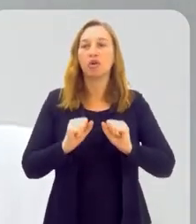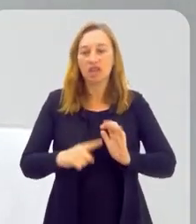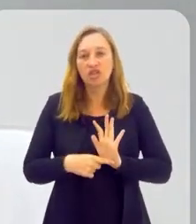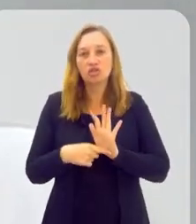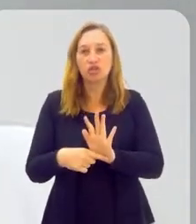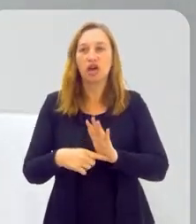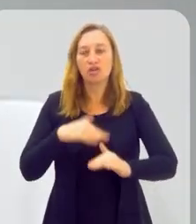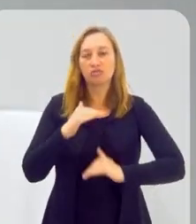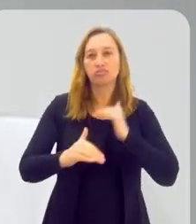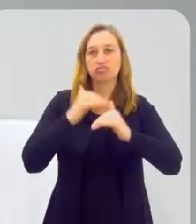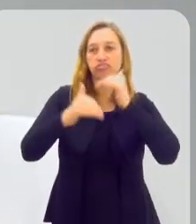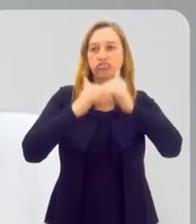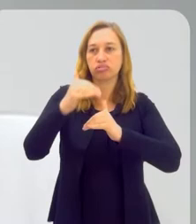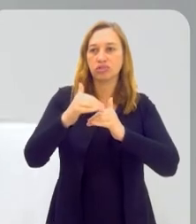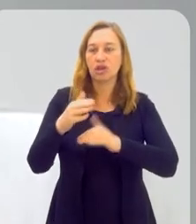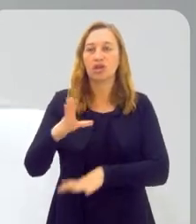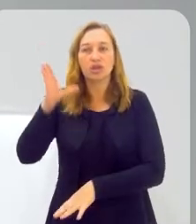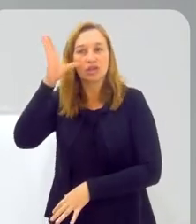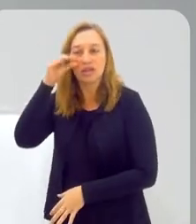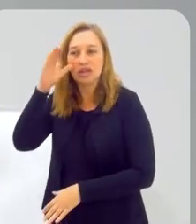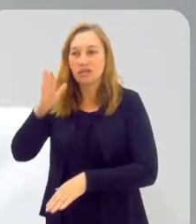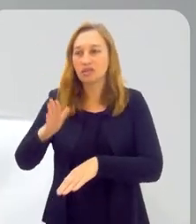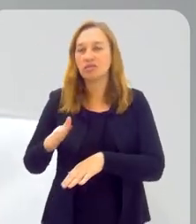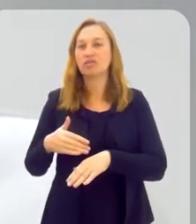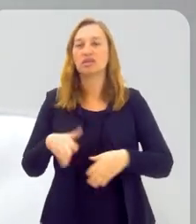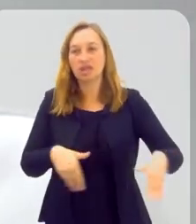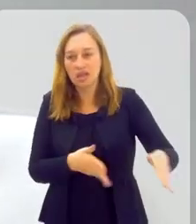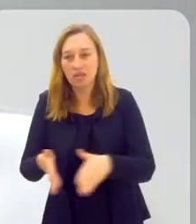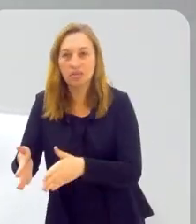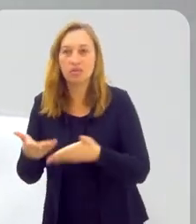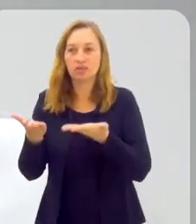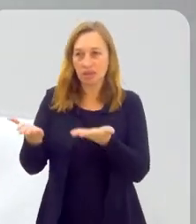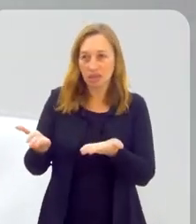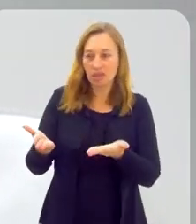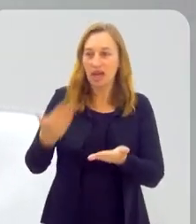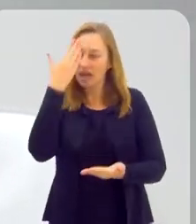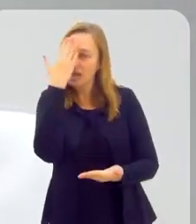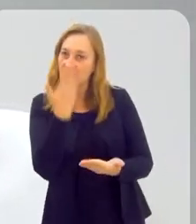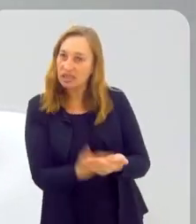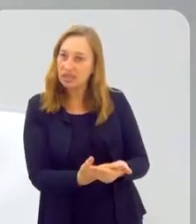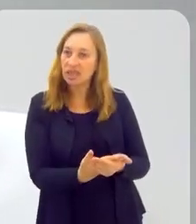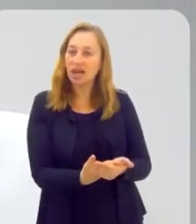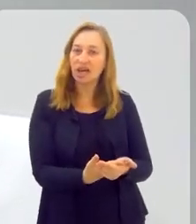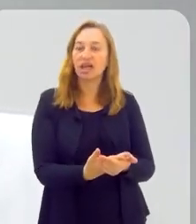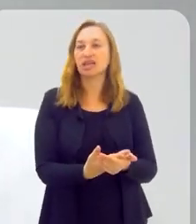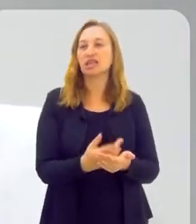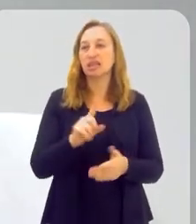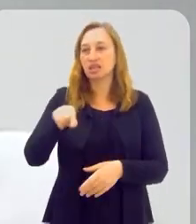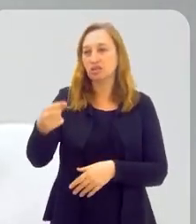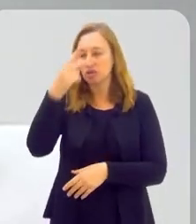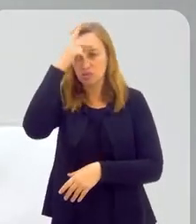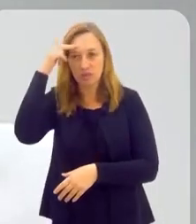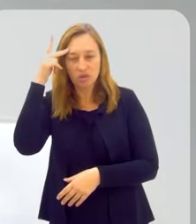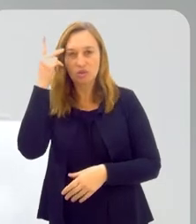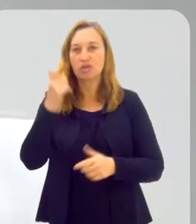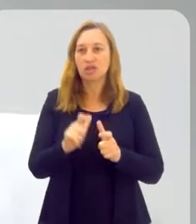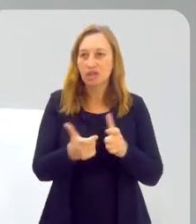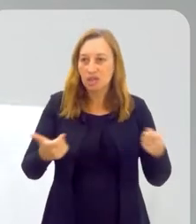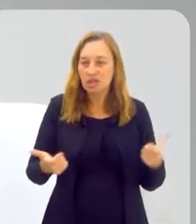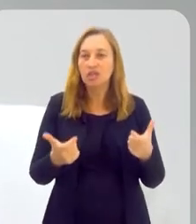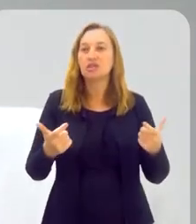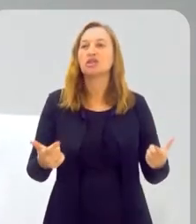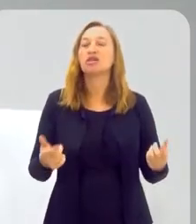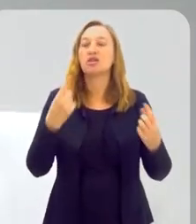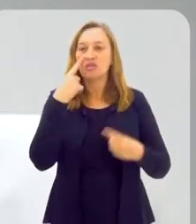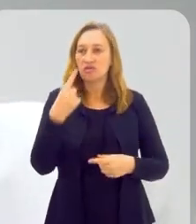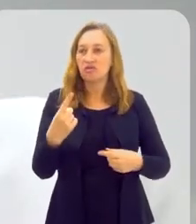ajudar a desenvolver. E, portanto, esse meu interesse vem muito por aí, por acreditar muito no papel que o desporto tem nesta dimensão